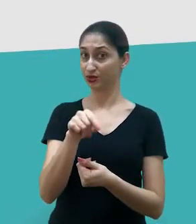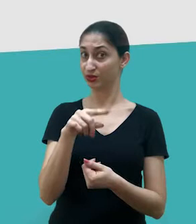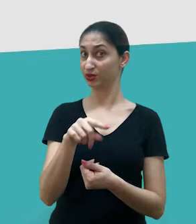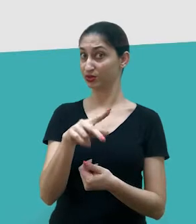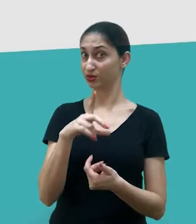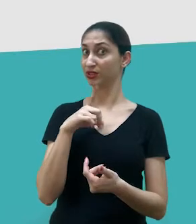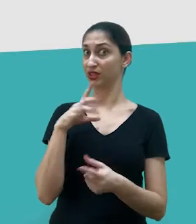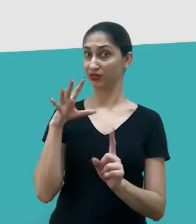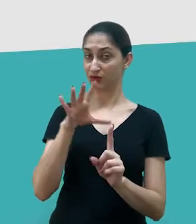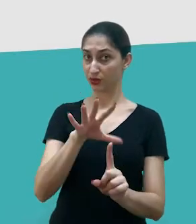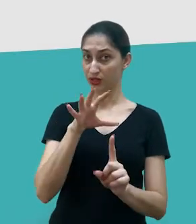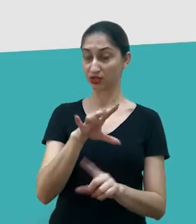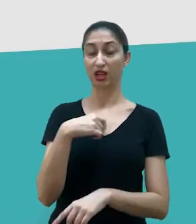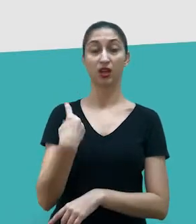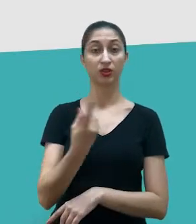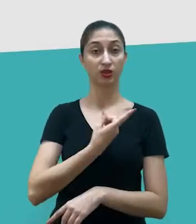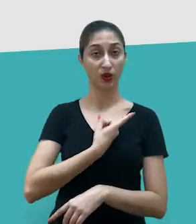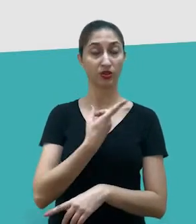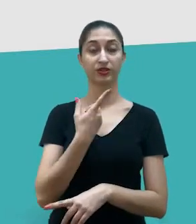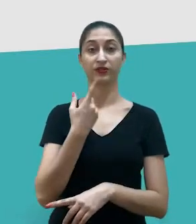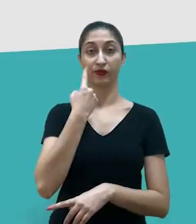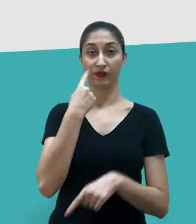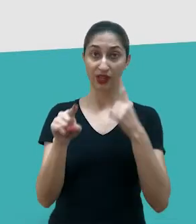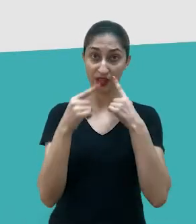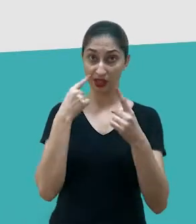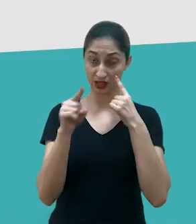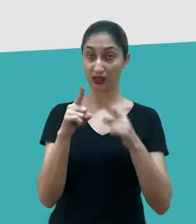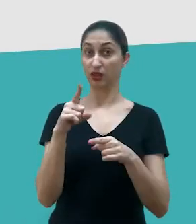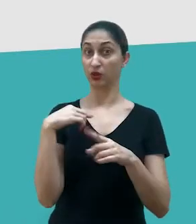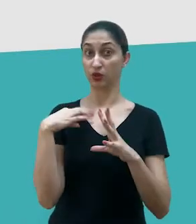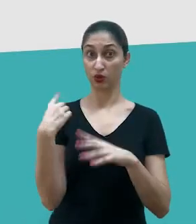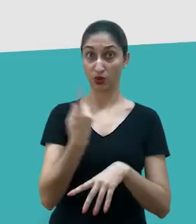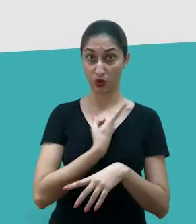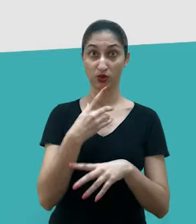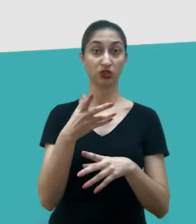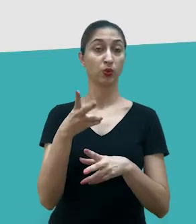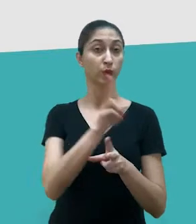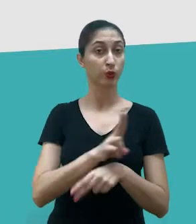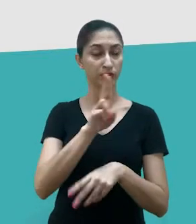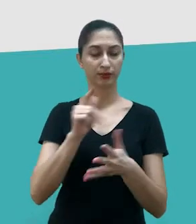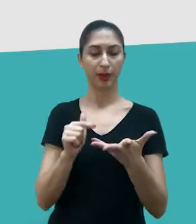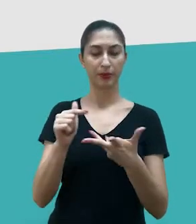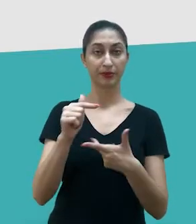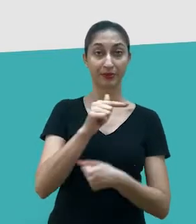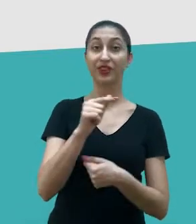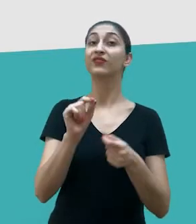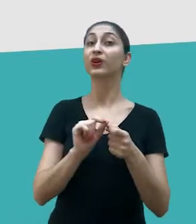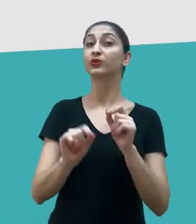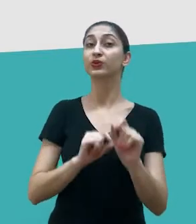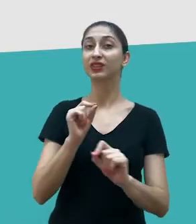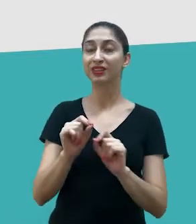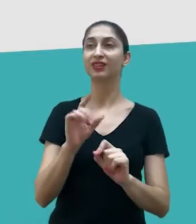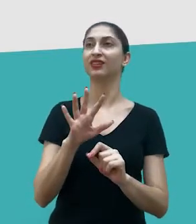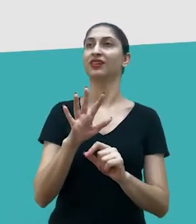gente parar para pensar, o impacto de tudo aquilo que a gente consome está fazendo os recursos esgotarem, o